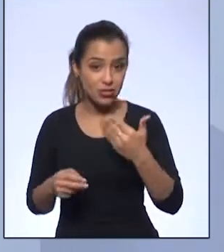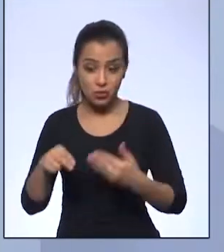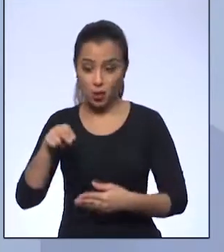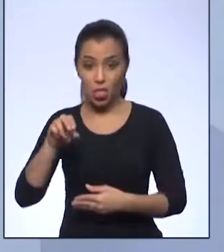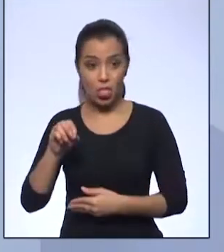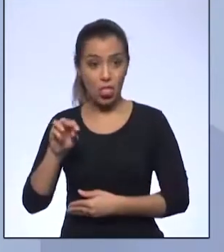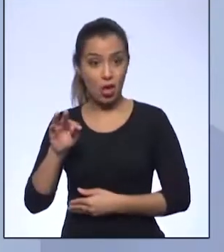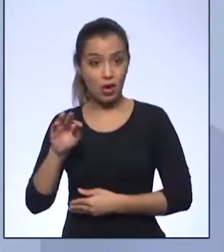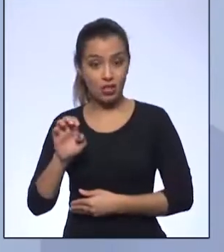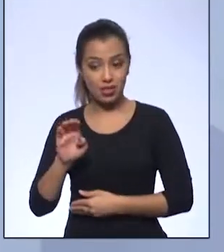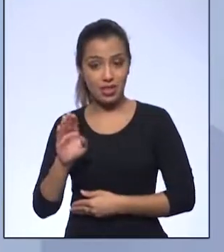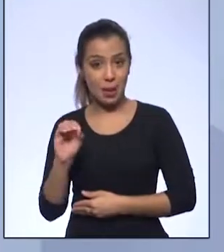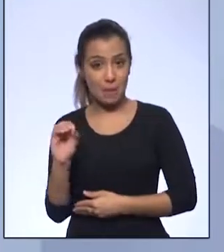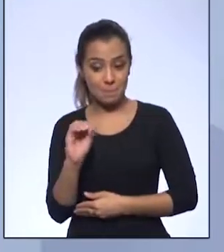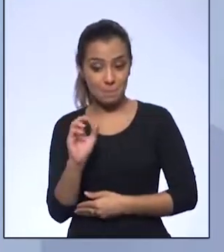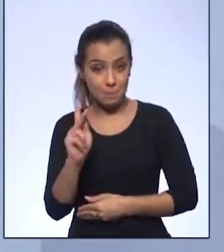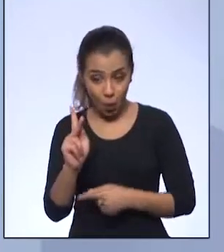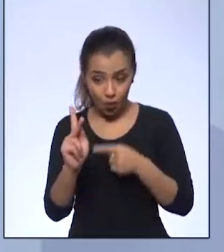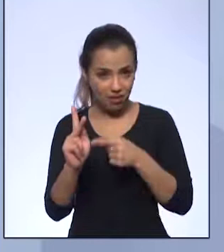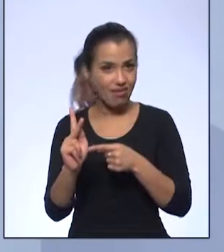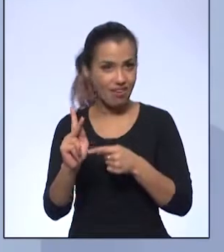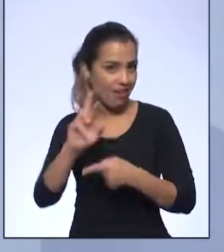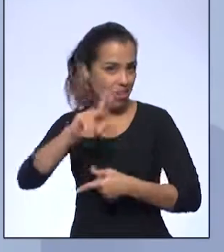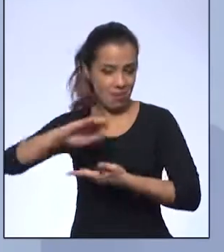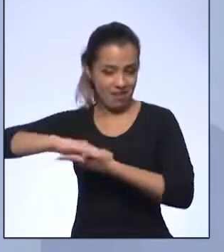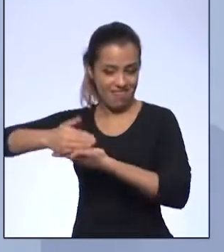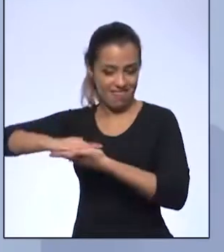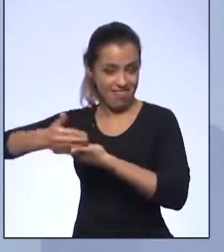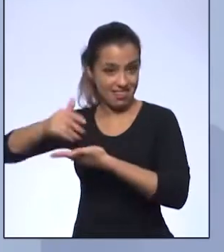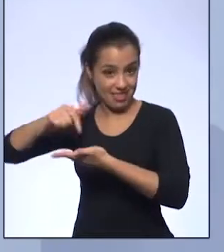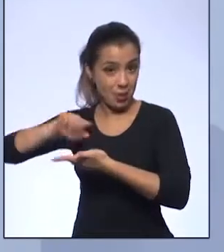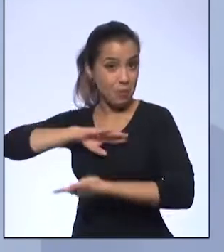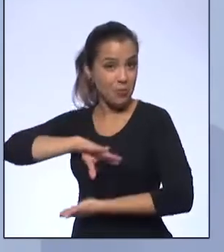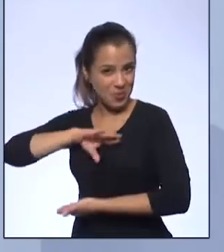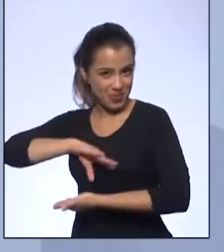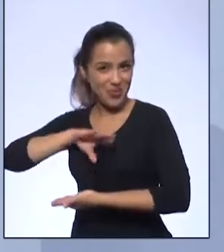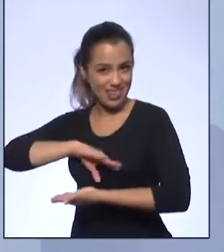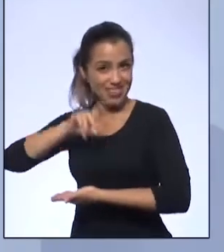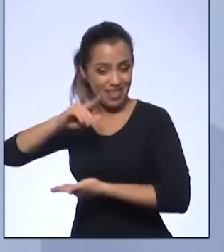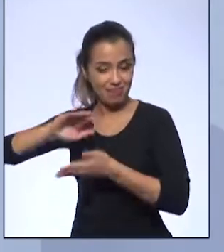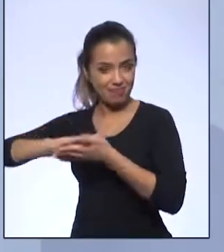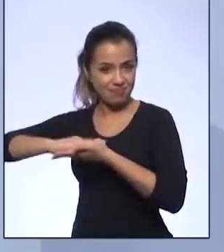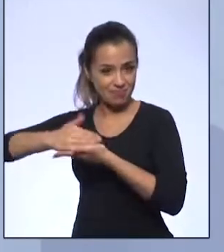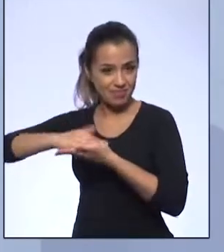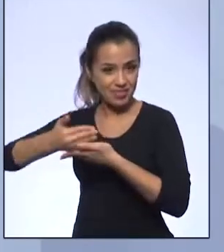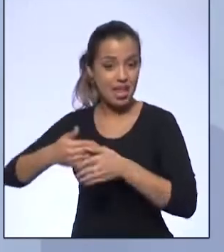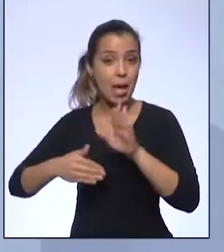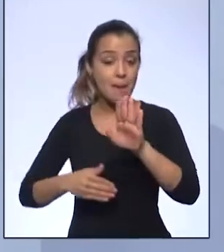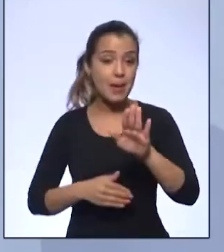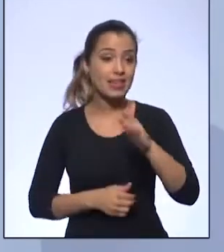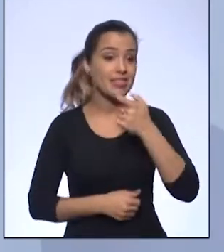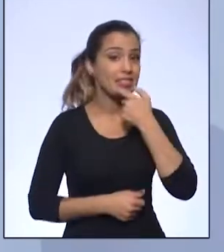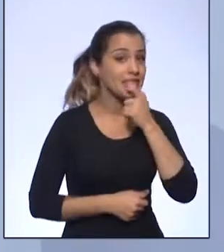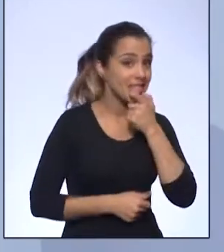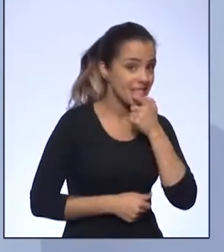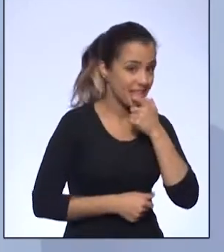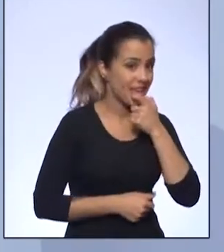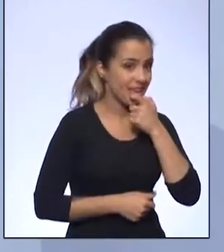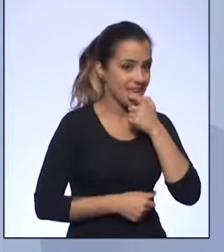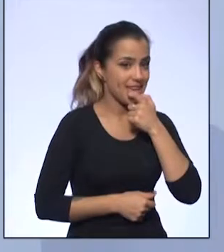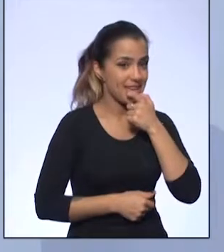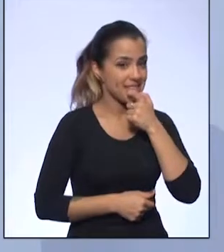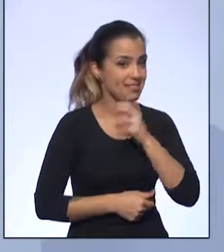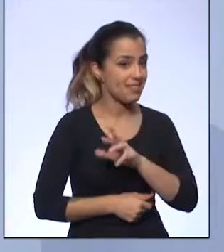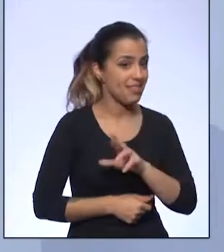a pessoa vai te dar um caderno, tá? O aparelho, o computador é laptop, porque